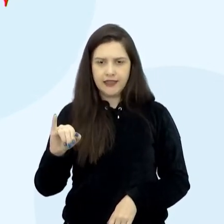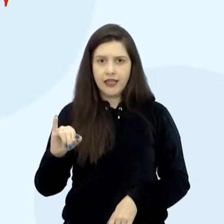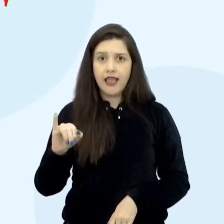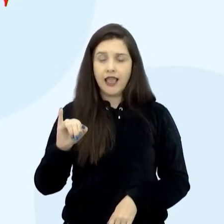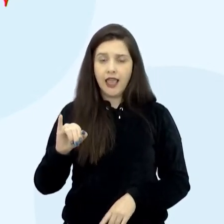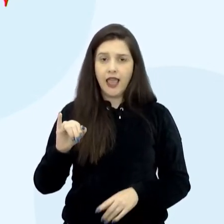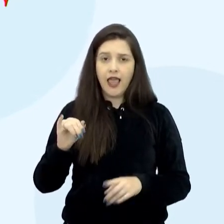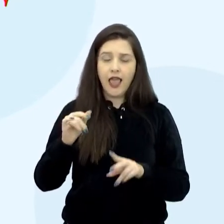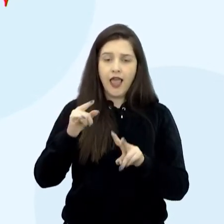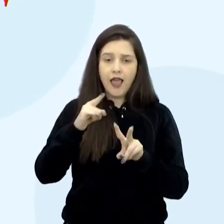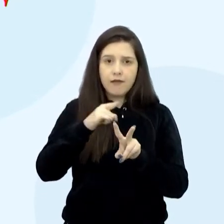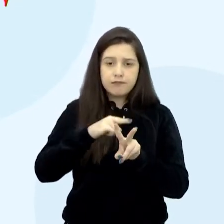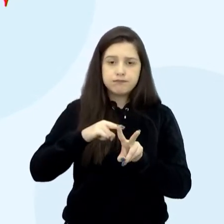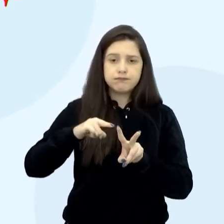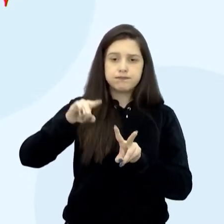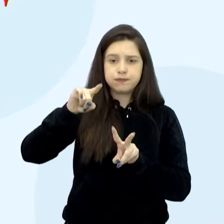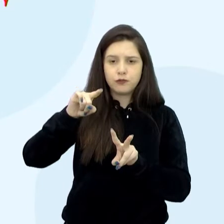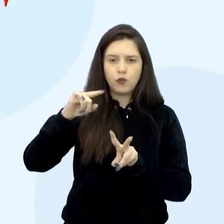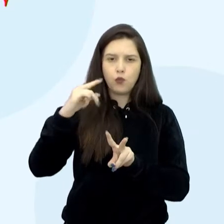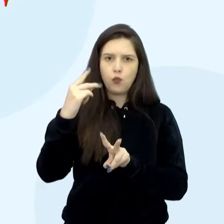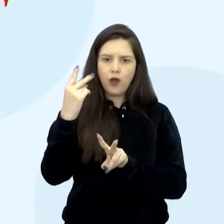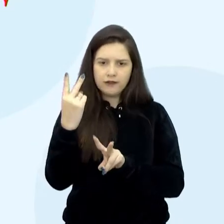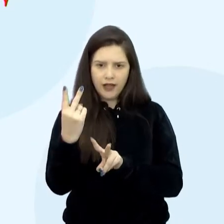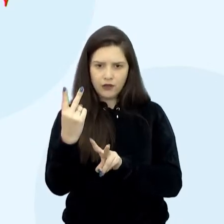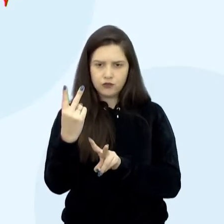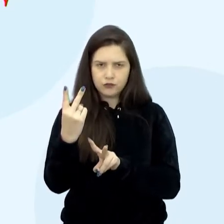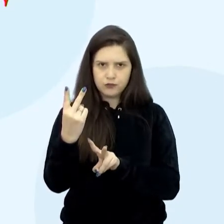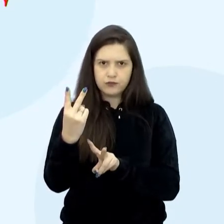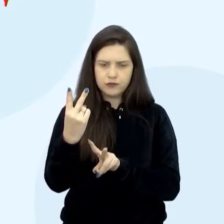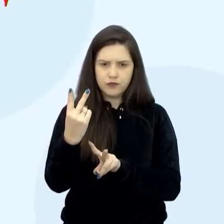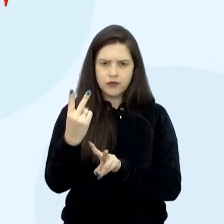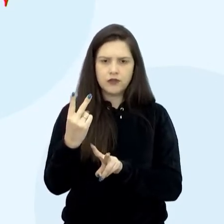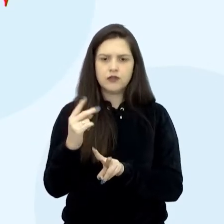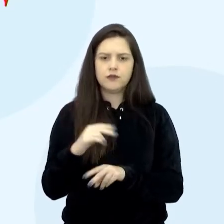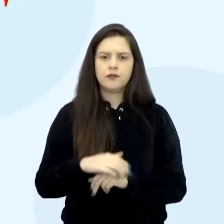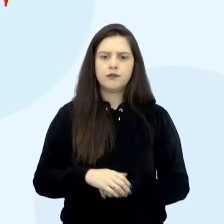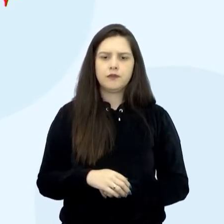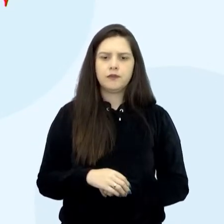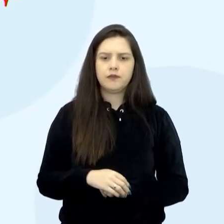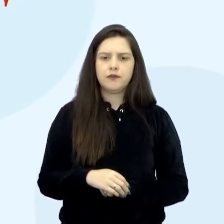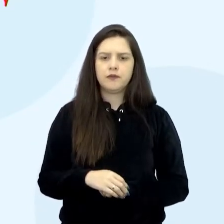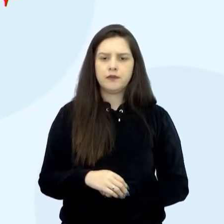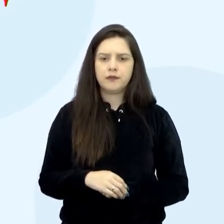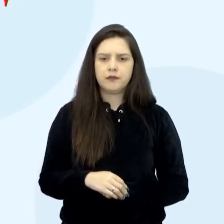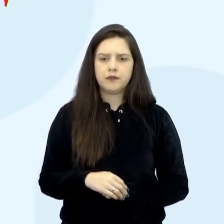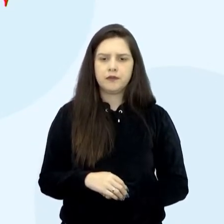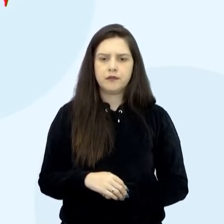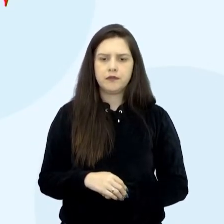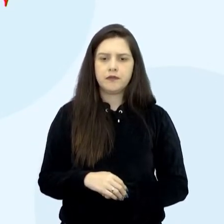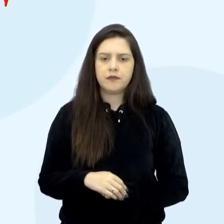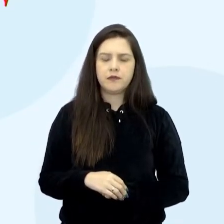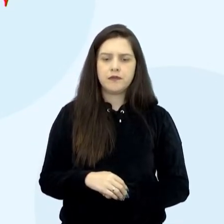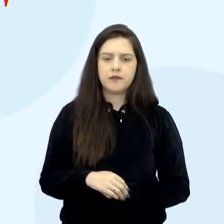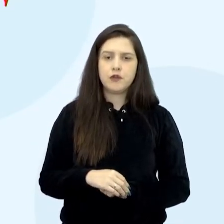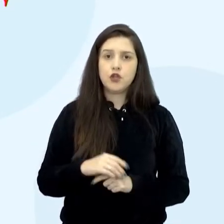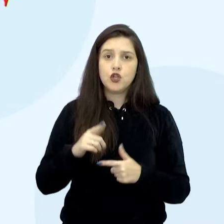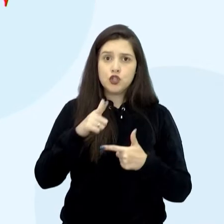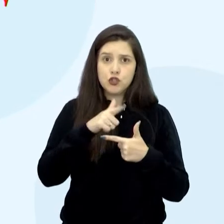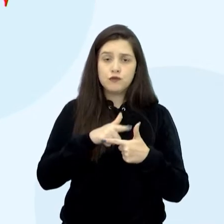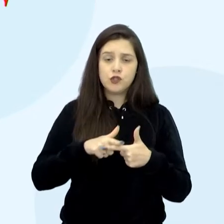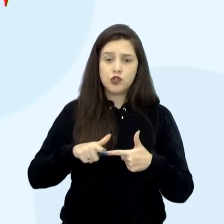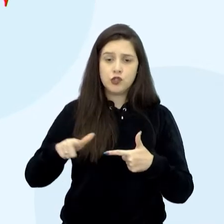elevado ao quadrado, que é o número do coeficiente estequiométrico que está aqui na frente, certo?